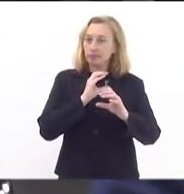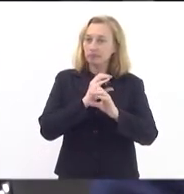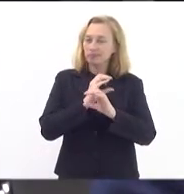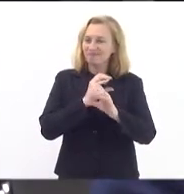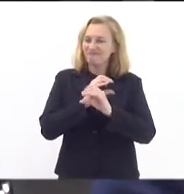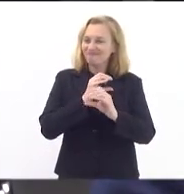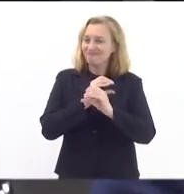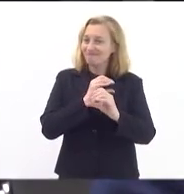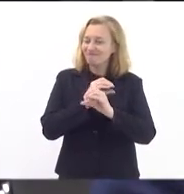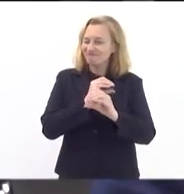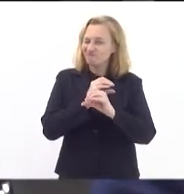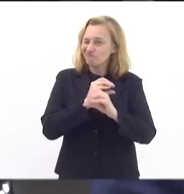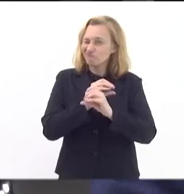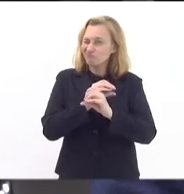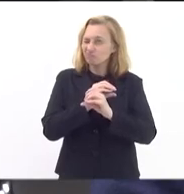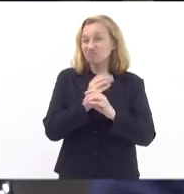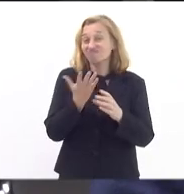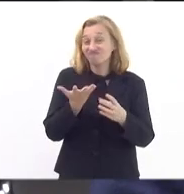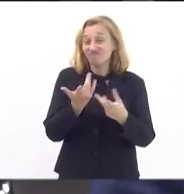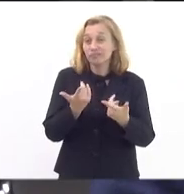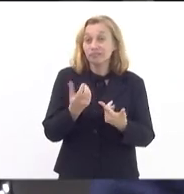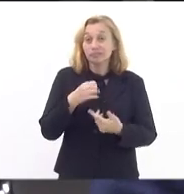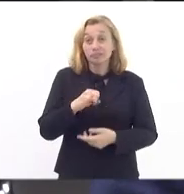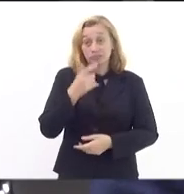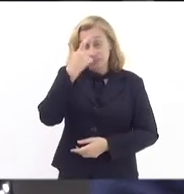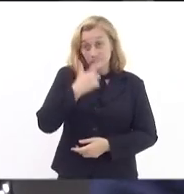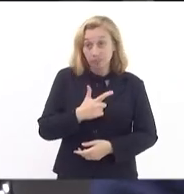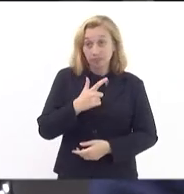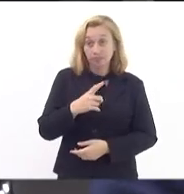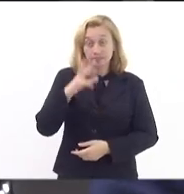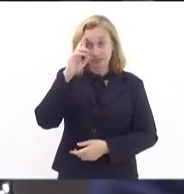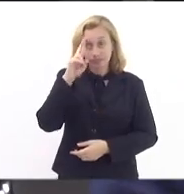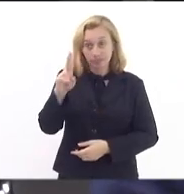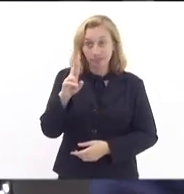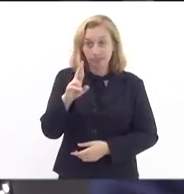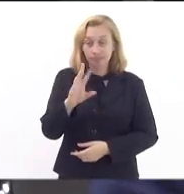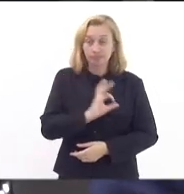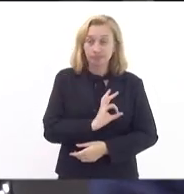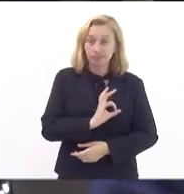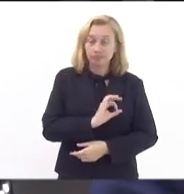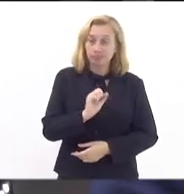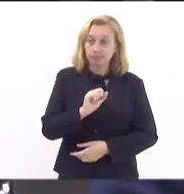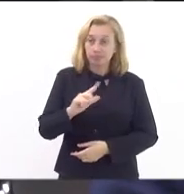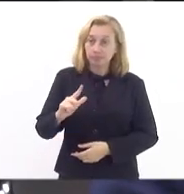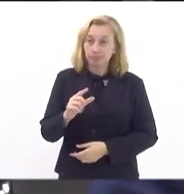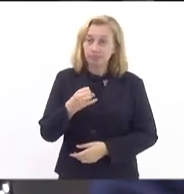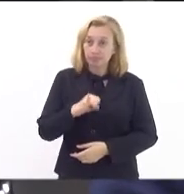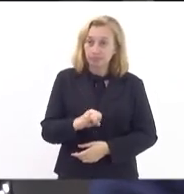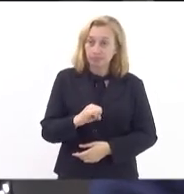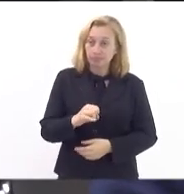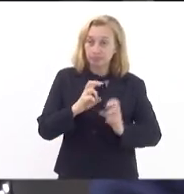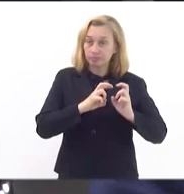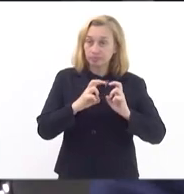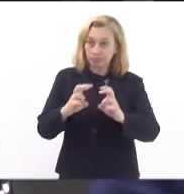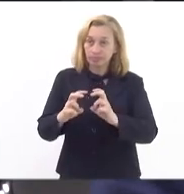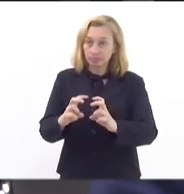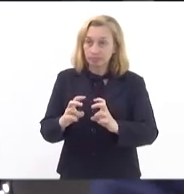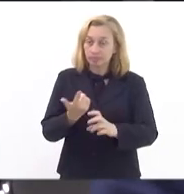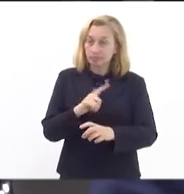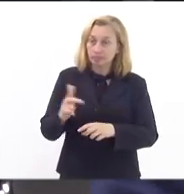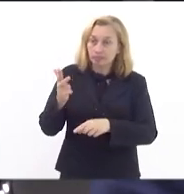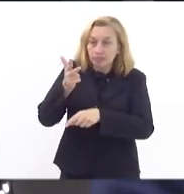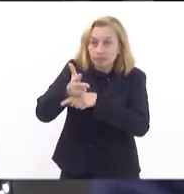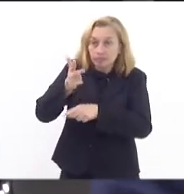trancada é o quê se eu sou chato da Polícia Civil se uma você é uma situação tá sem câmera porquê